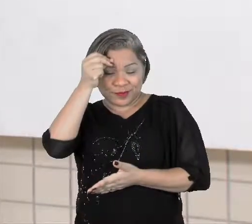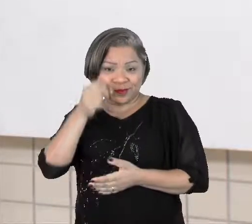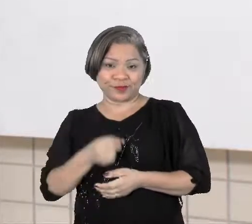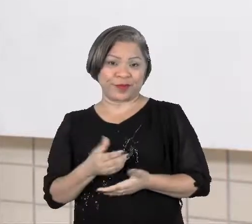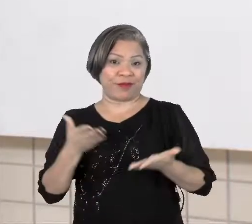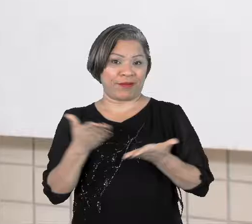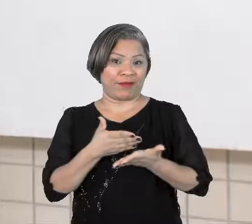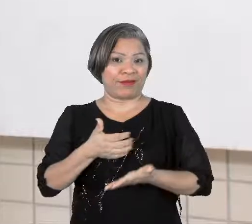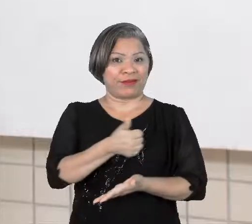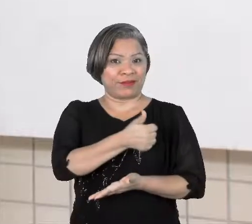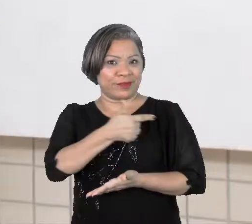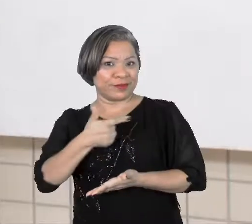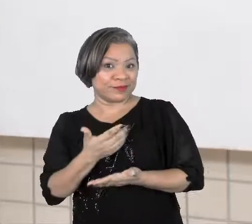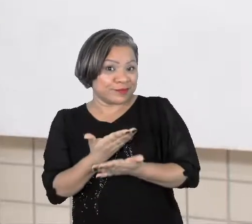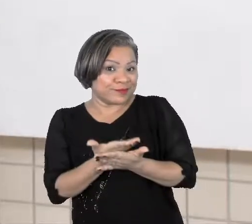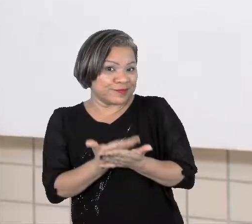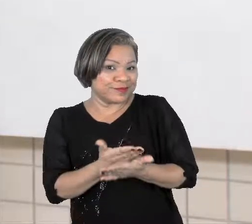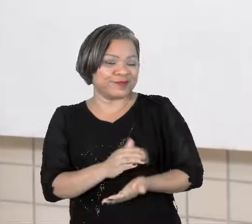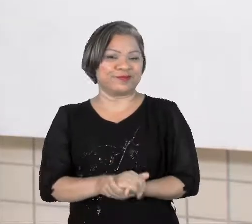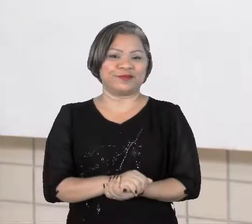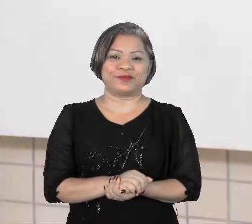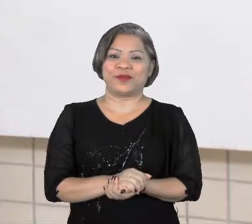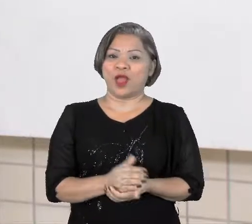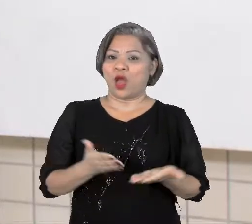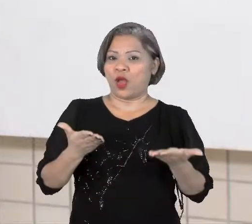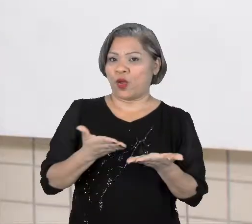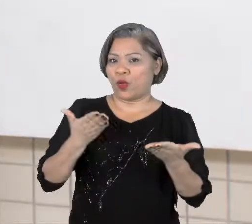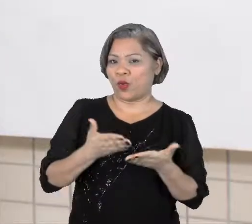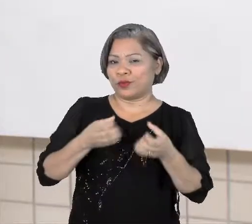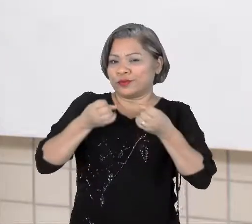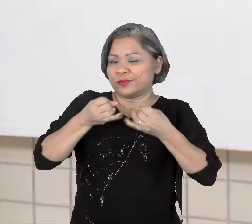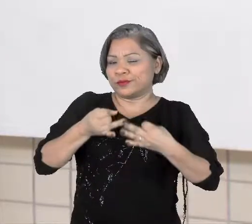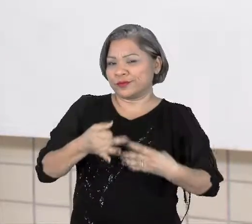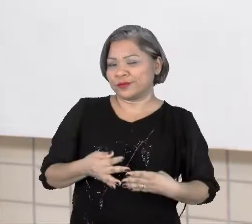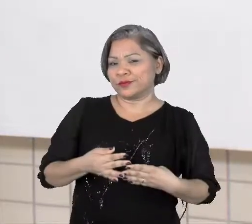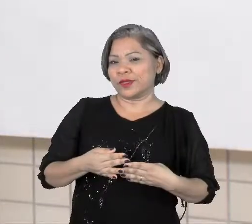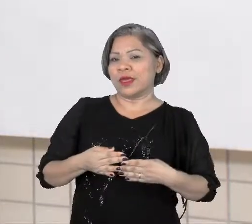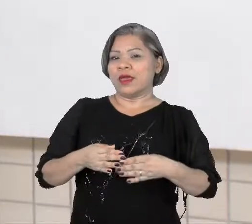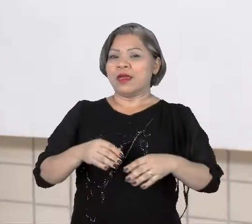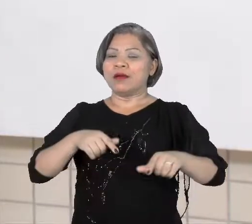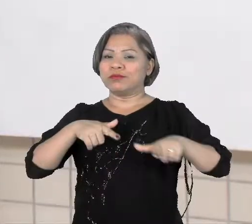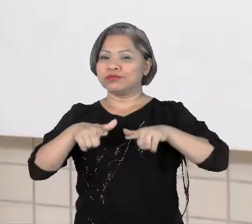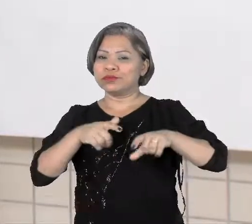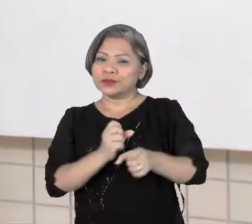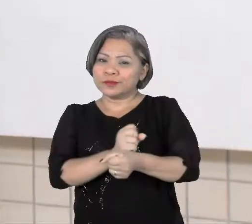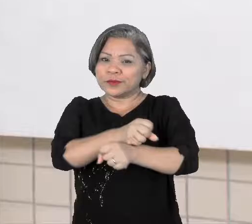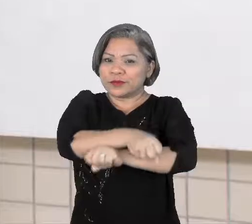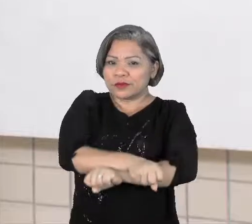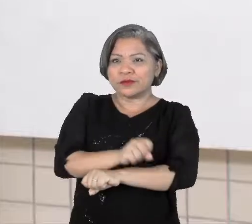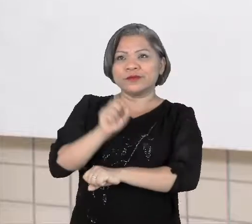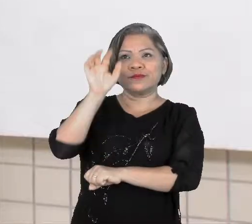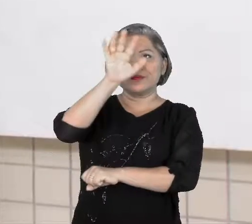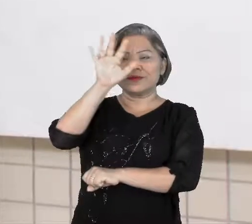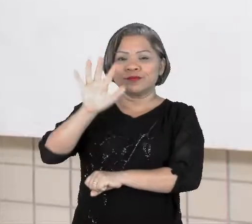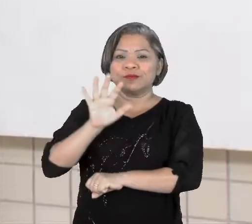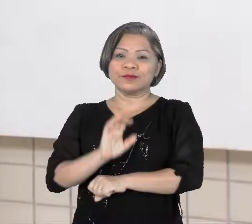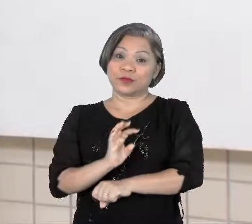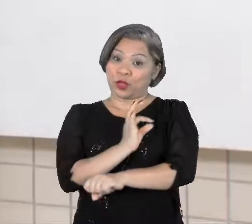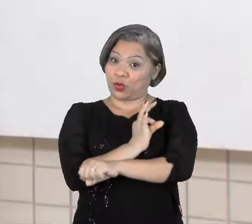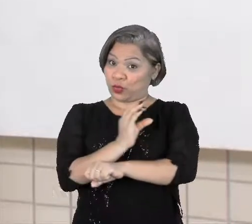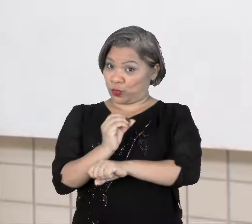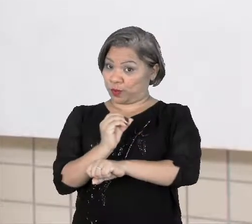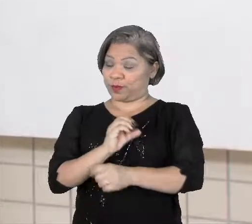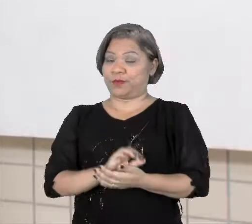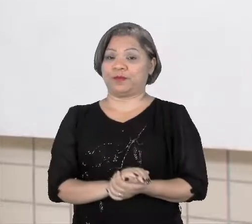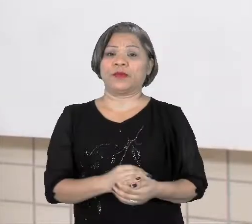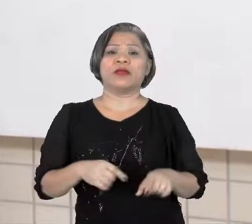12ª aula. Bem, na aula de hoje nós iremos falar sobre o trabalho escravo em diversas regiões do estado do Tocantins. Também iremos